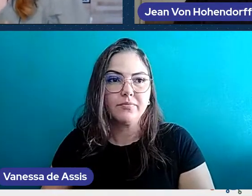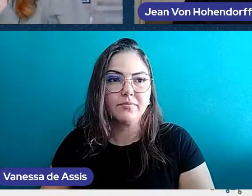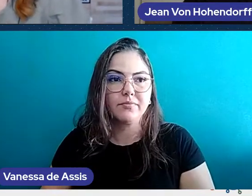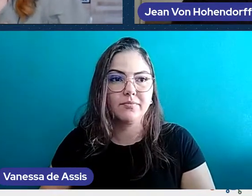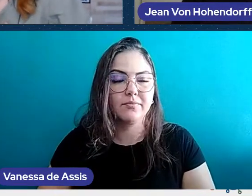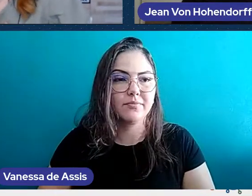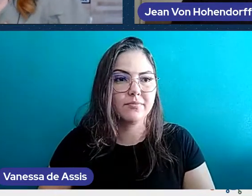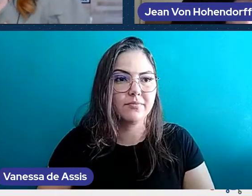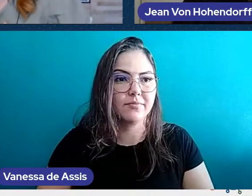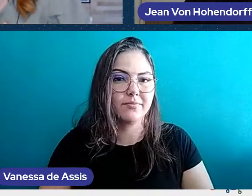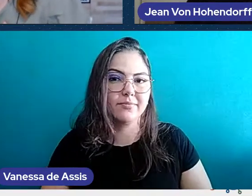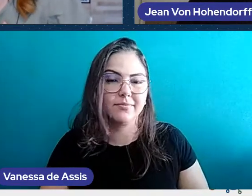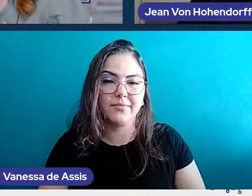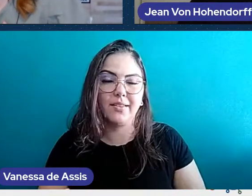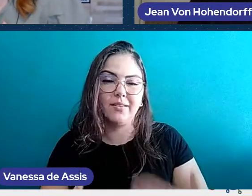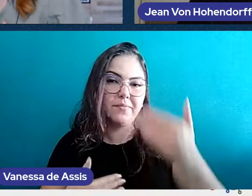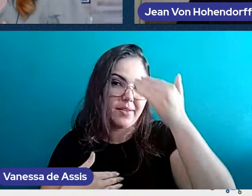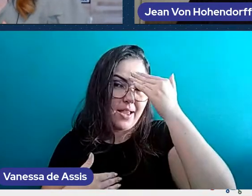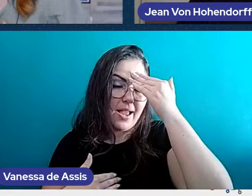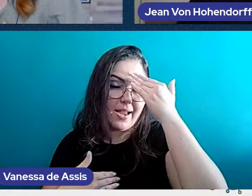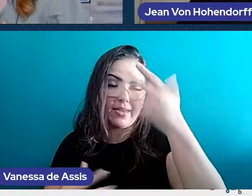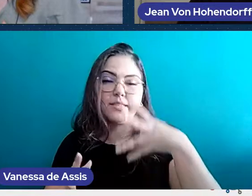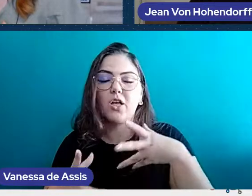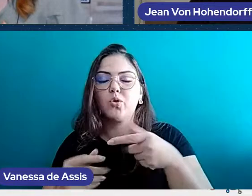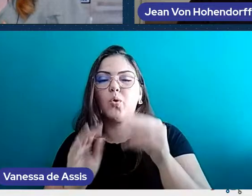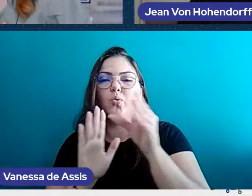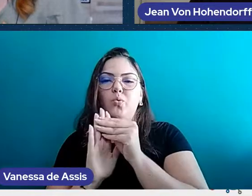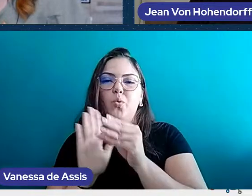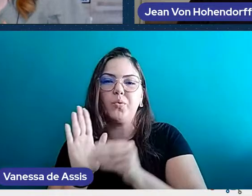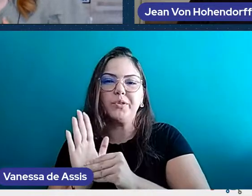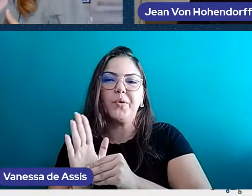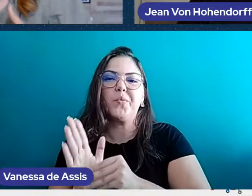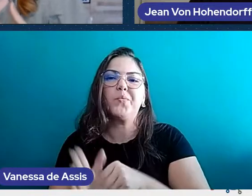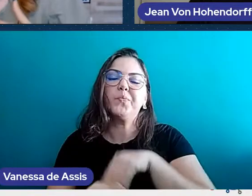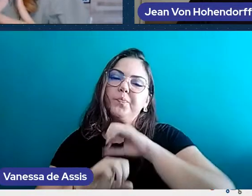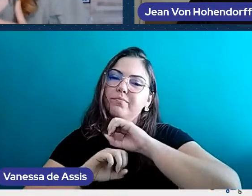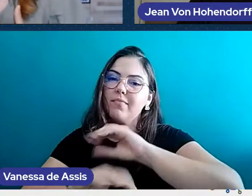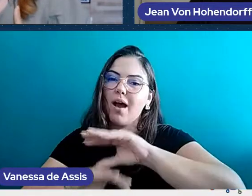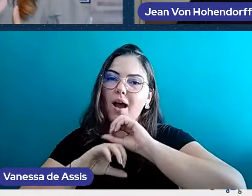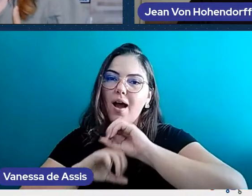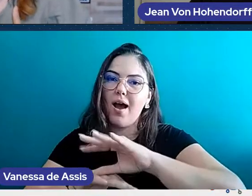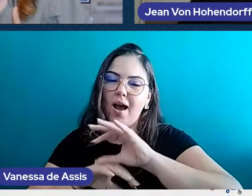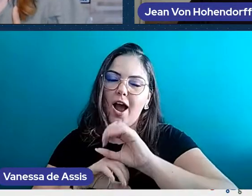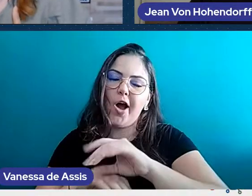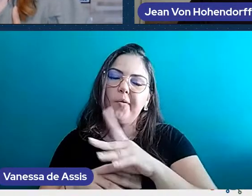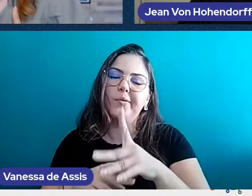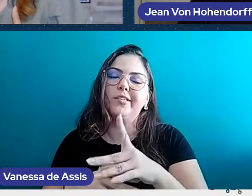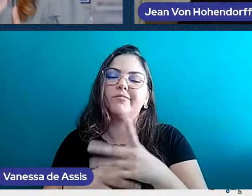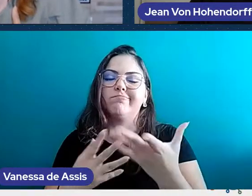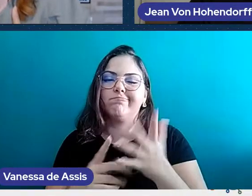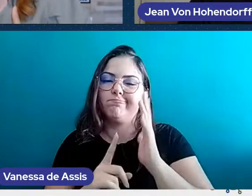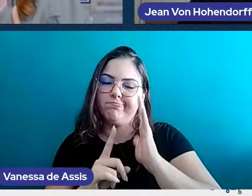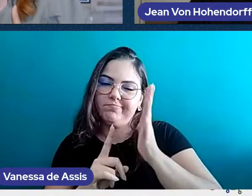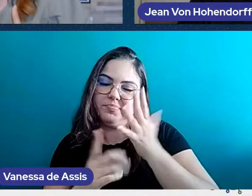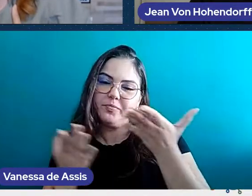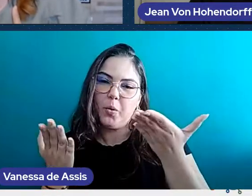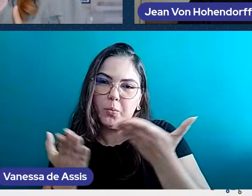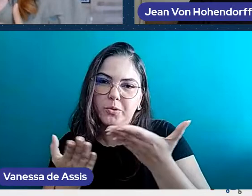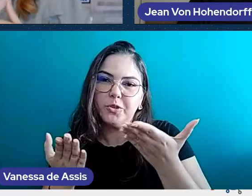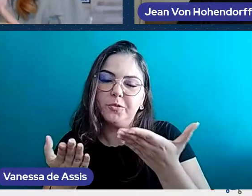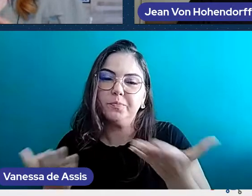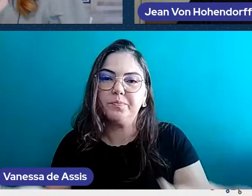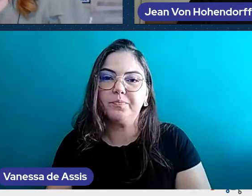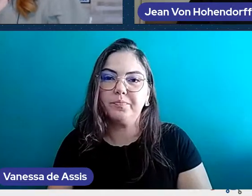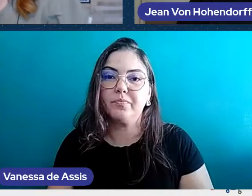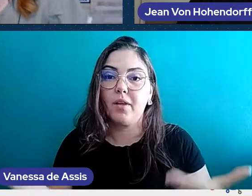aí por todo esse conteúdo, por toda essa aula que você nos trouxe aqui nessa tarde. E